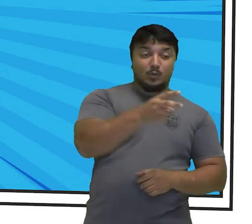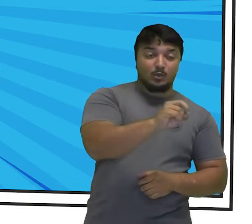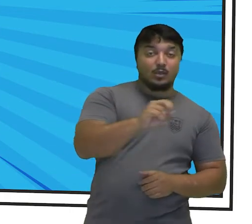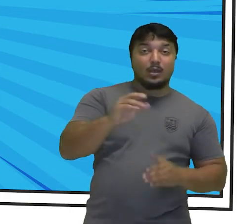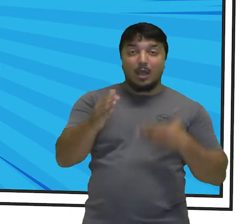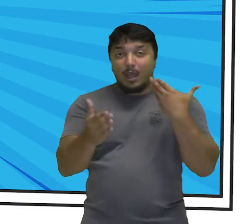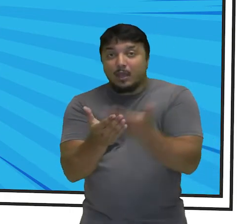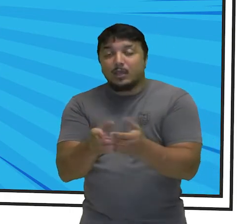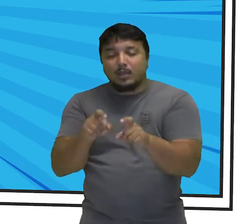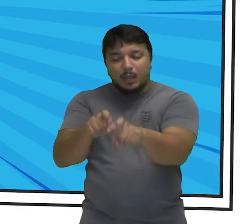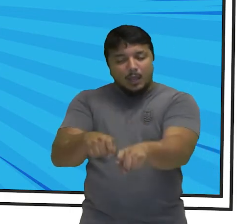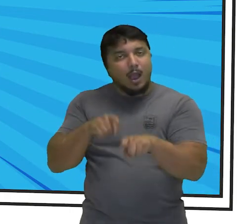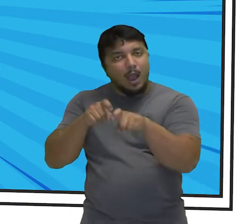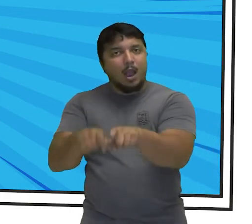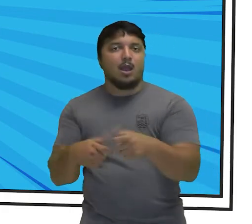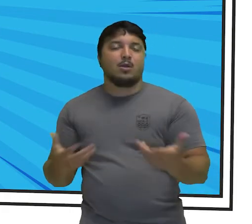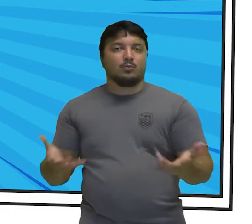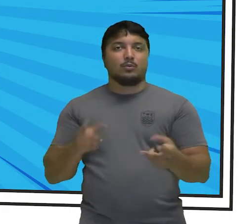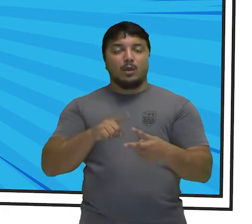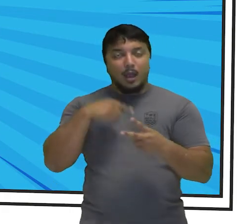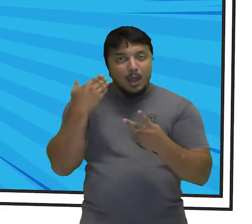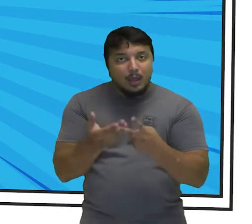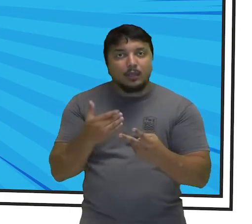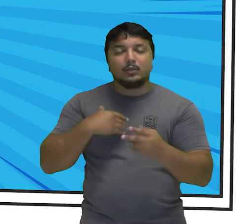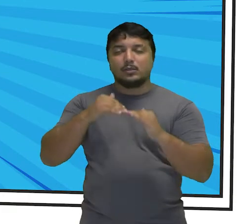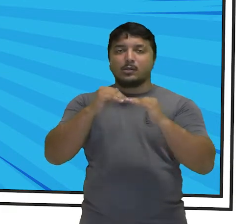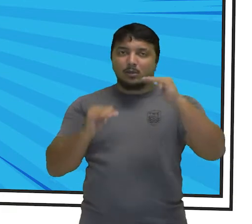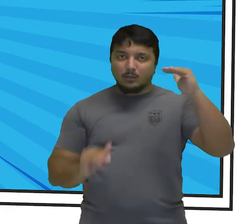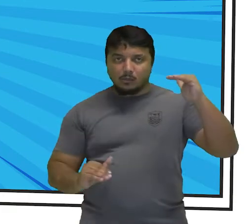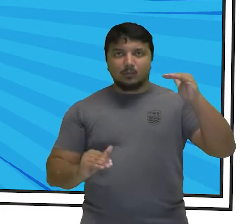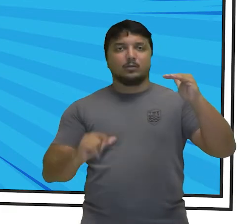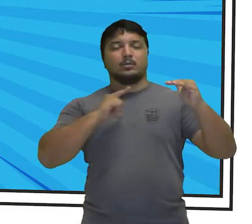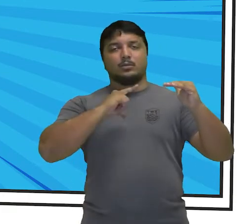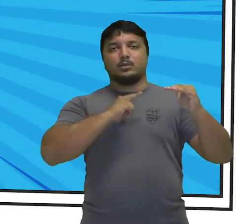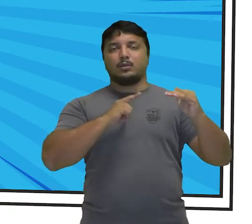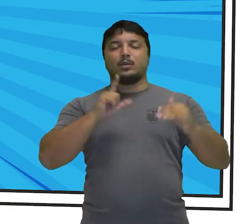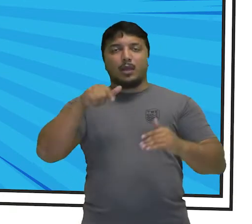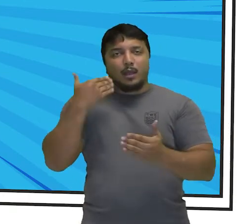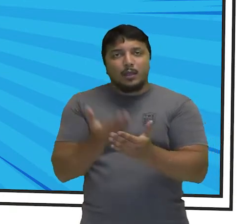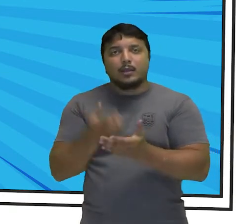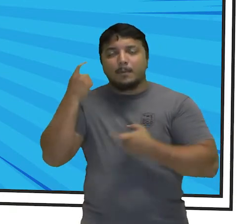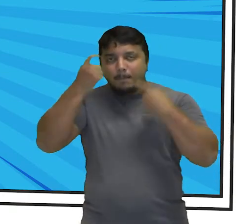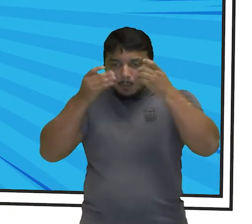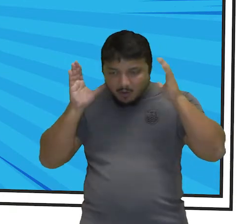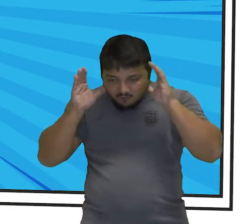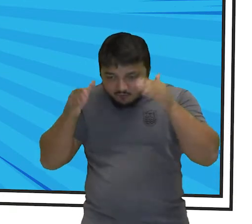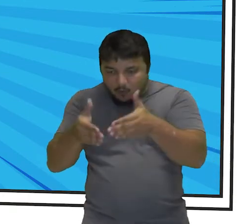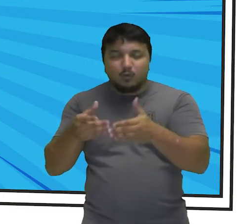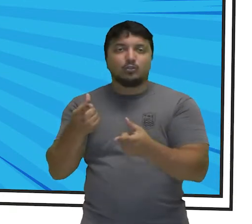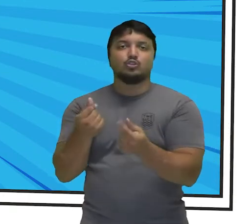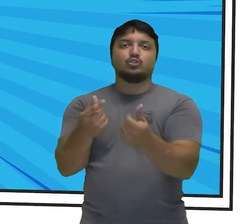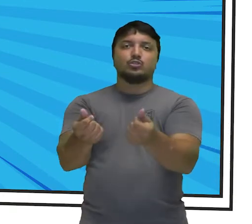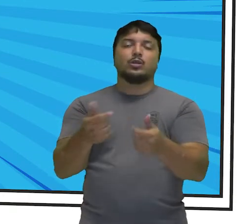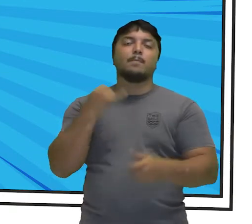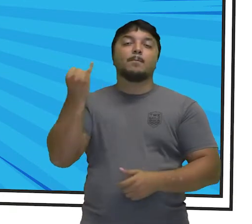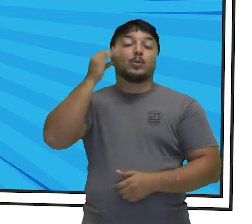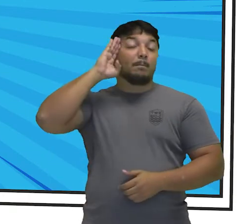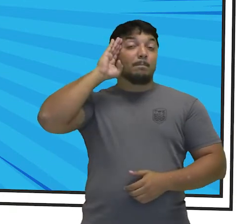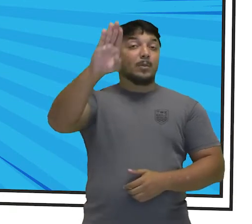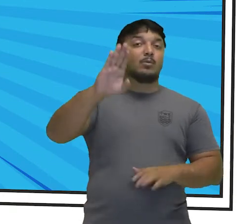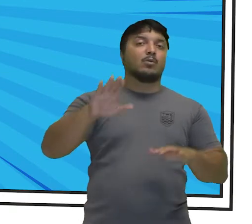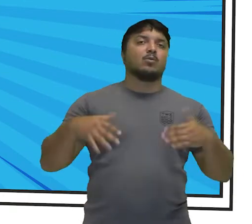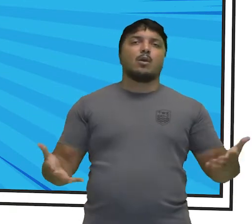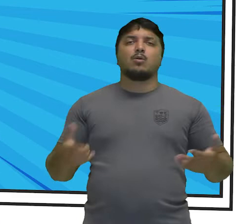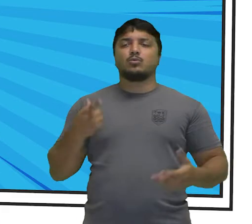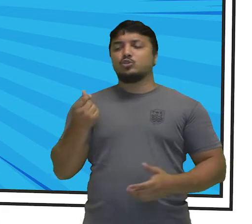somos agro, ainda somos desiguais, só nos preocupamos com dinheiro. O que é mais importante,